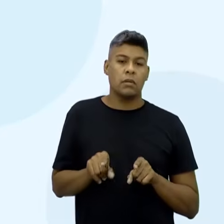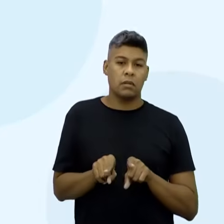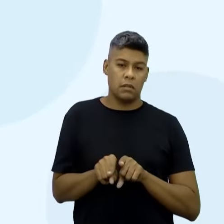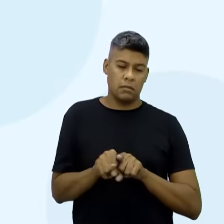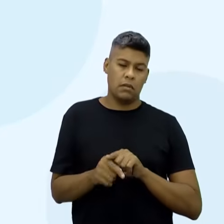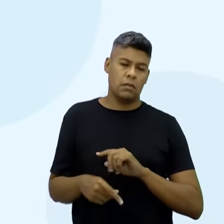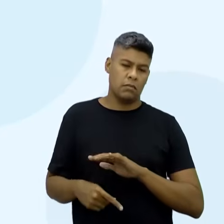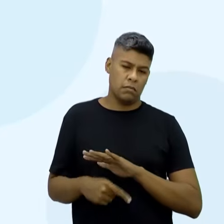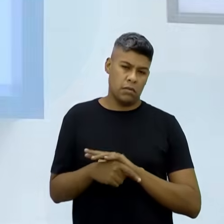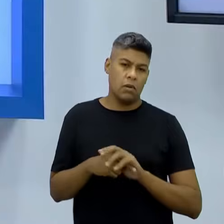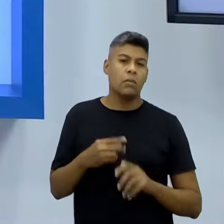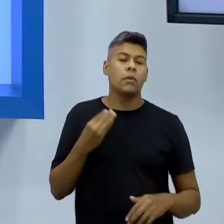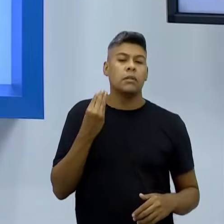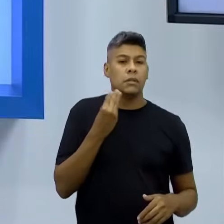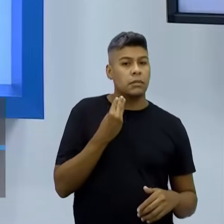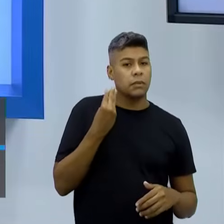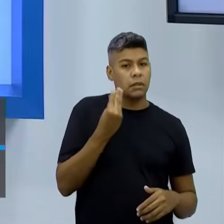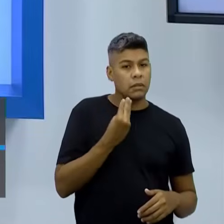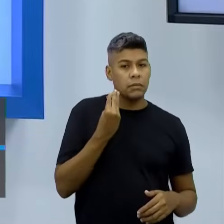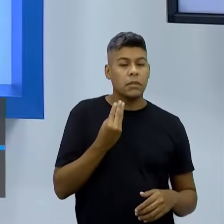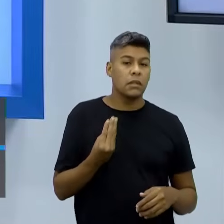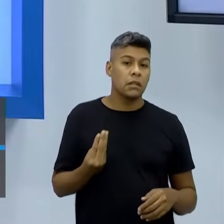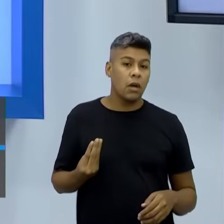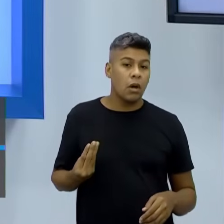respeito daquele experimento,